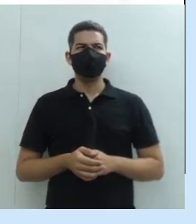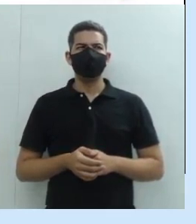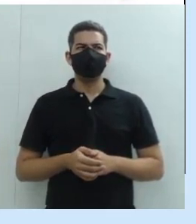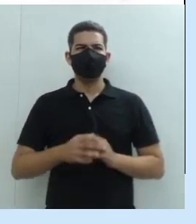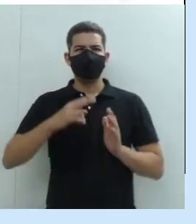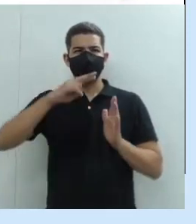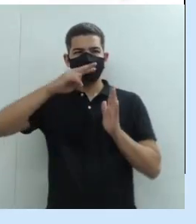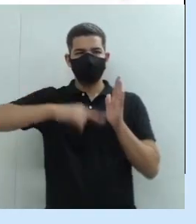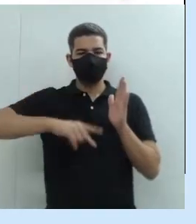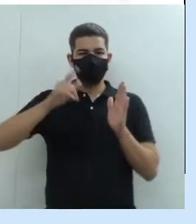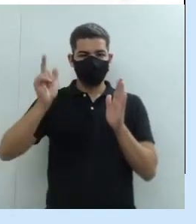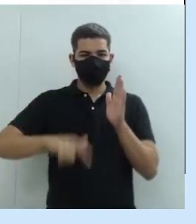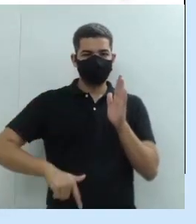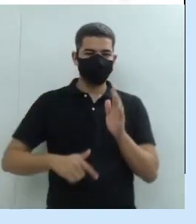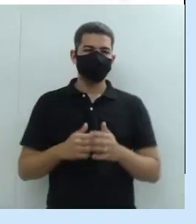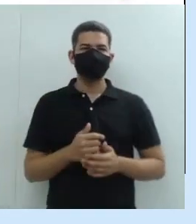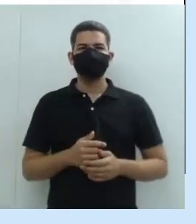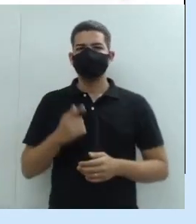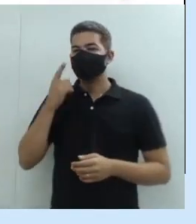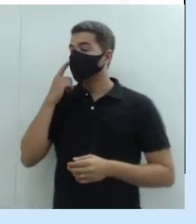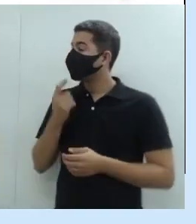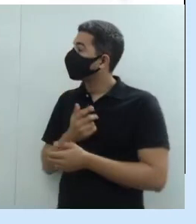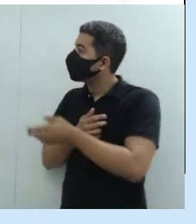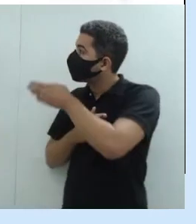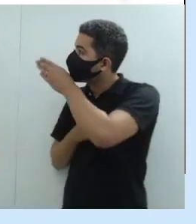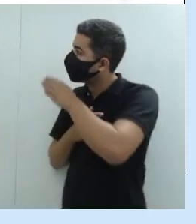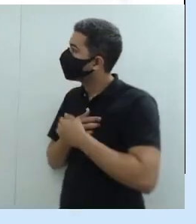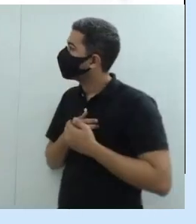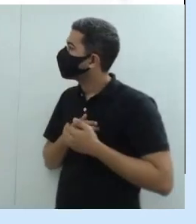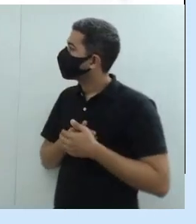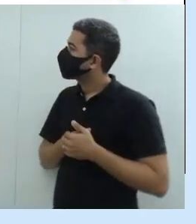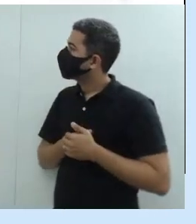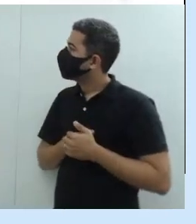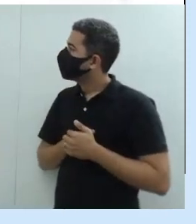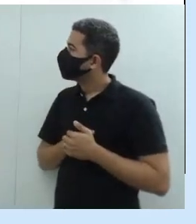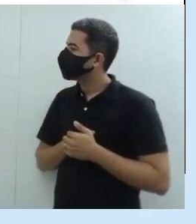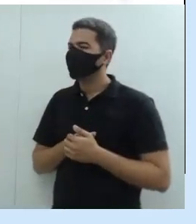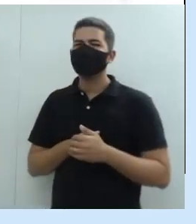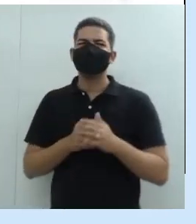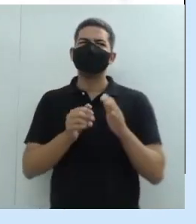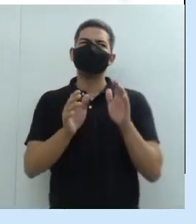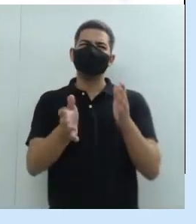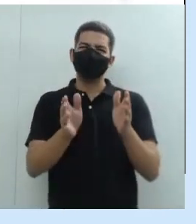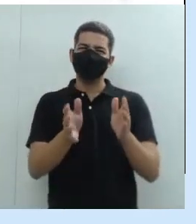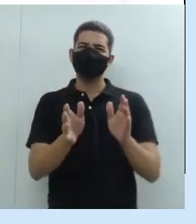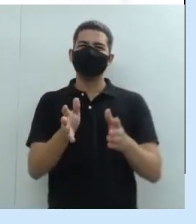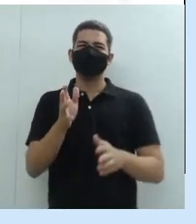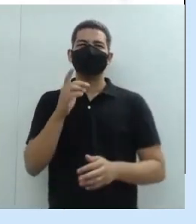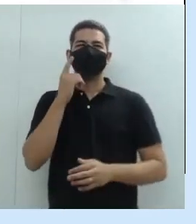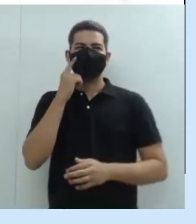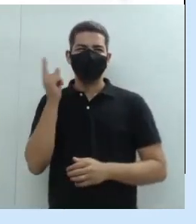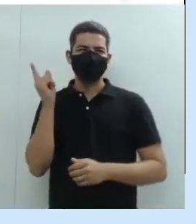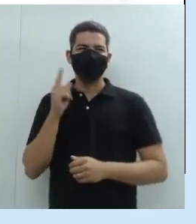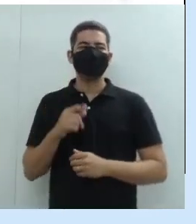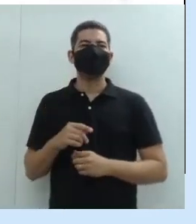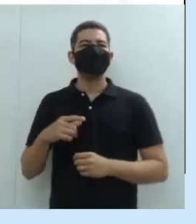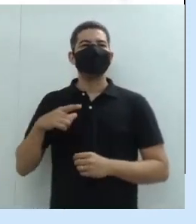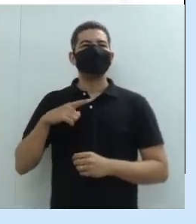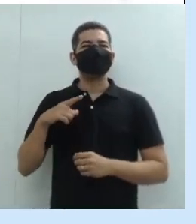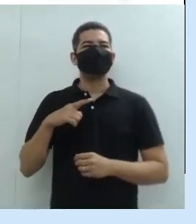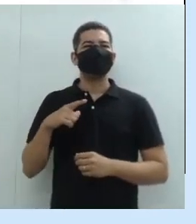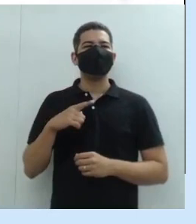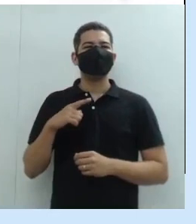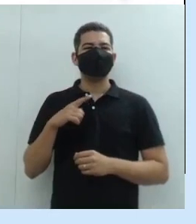Mais uma leitura para a gente apreciar. Eu tenho aqui um meme. Provavelmente vocês já devem ter visto um meme aí com